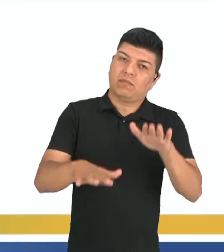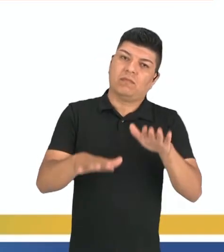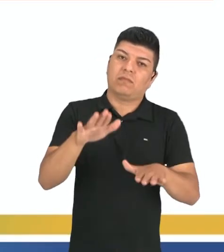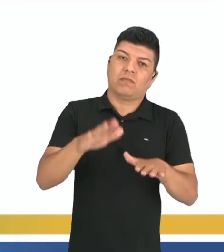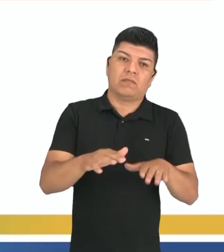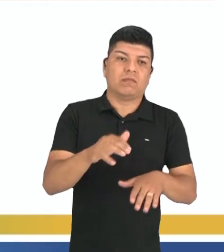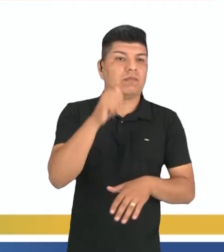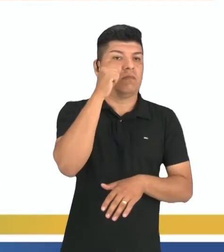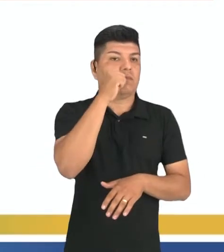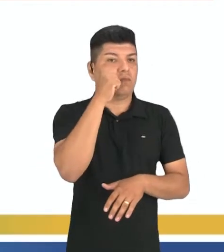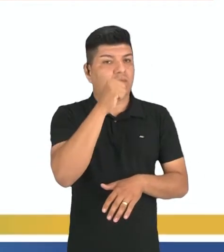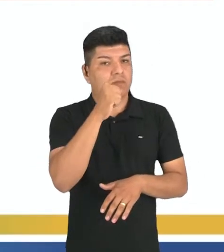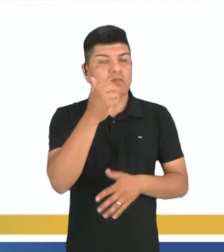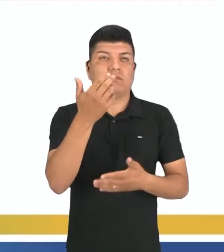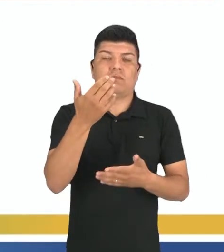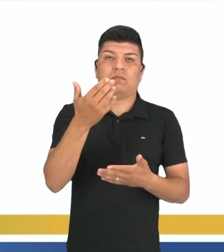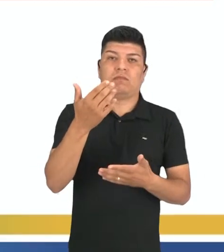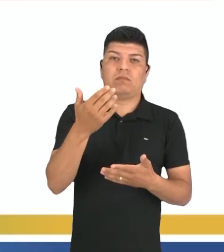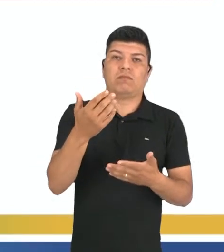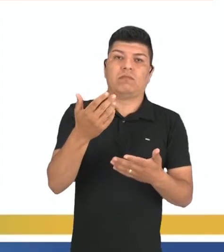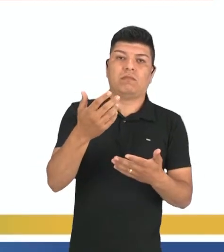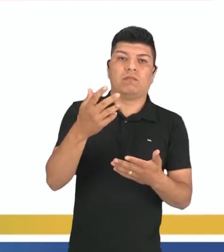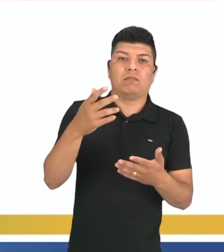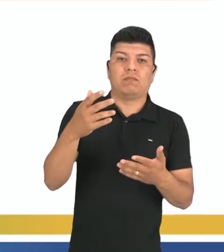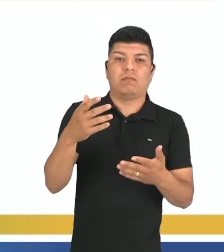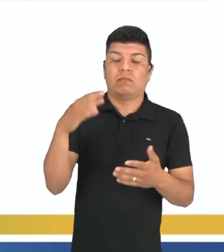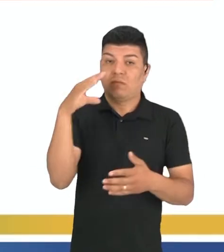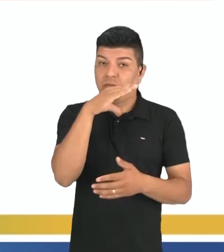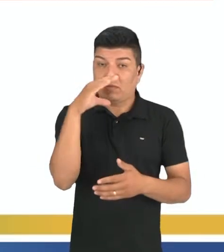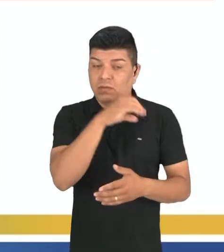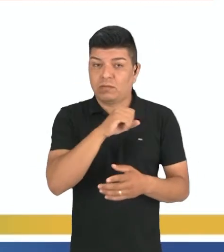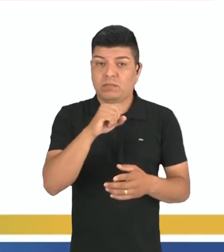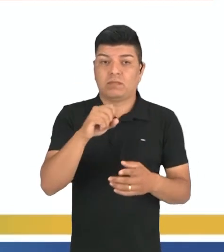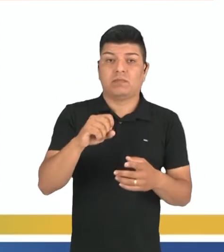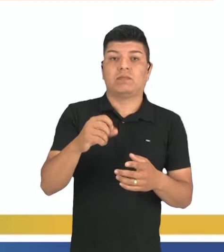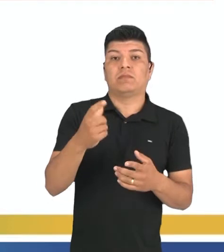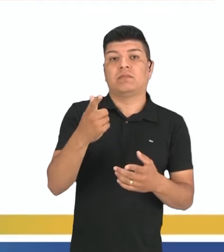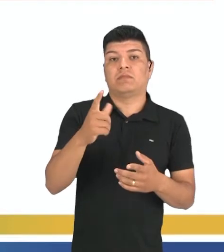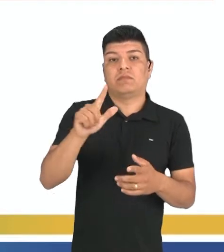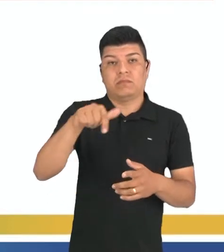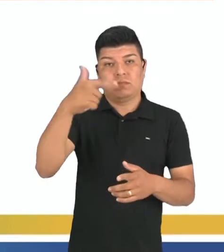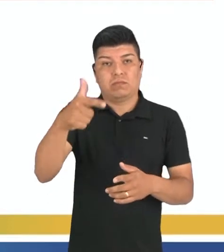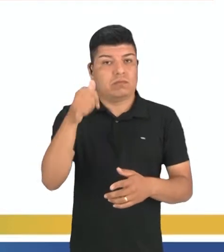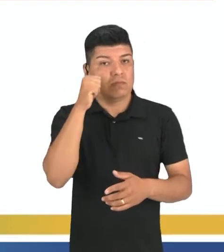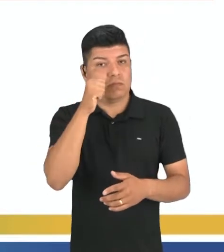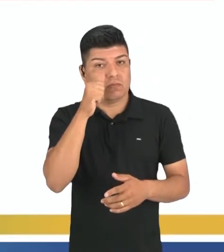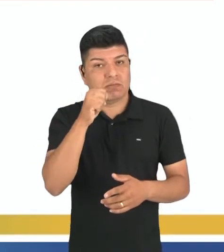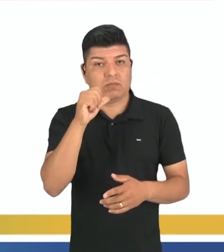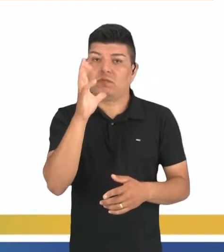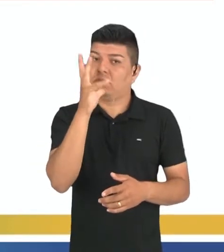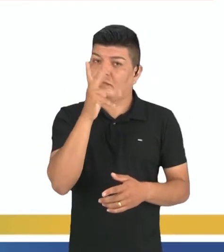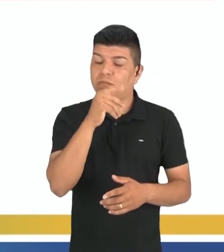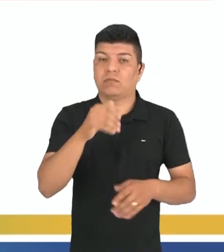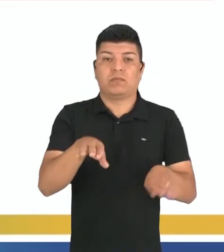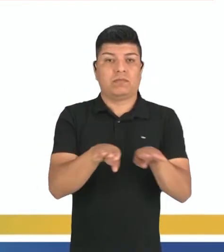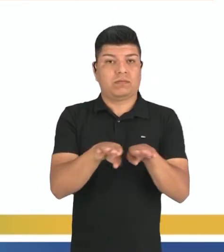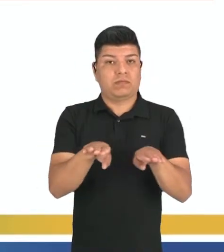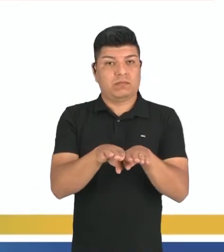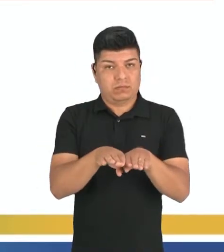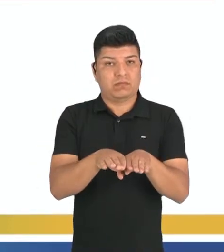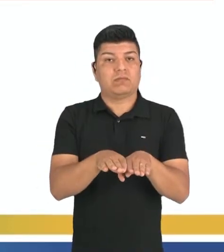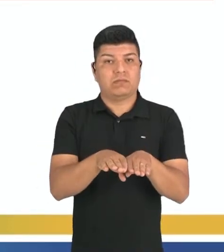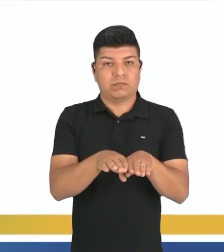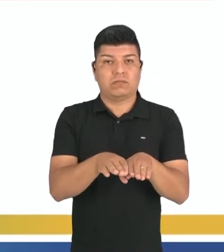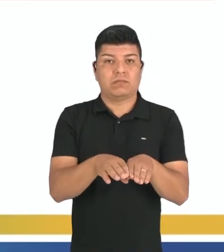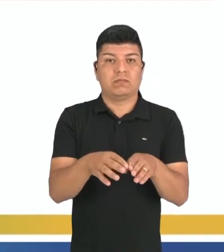mulher para mulher. Tem mulheres com ciclos mais curtos e mulheres com ciclos mais longos. E também pode variar numa